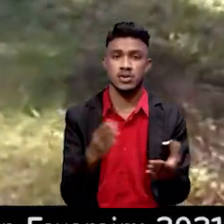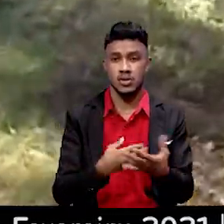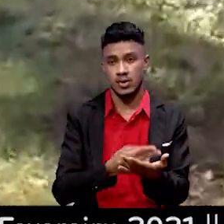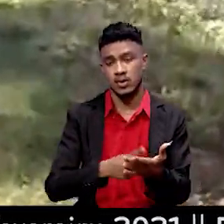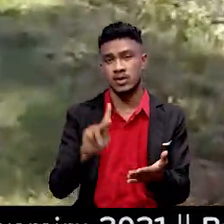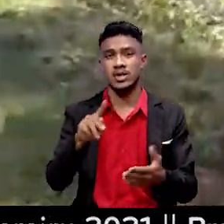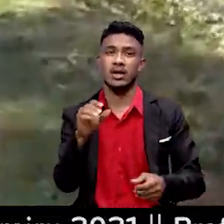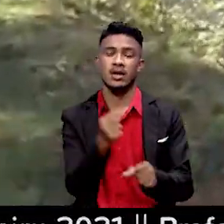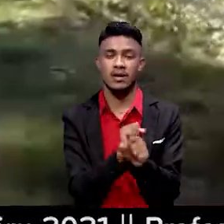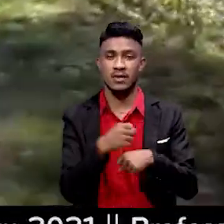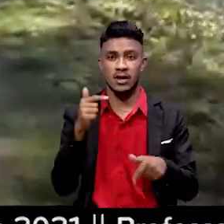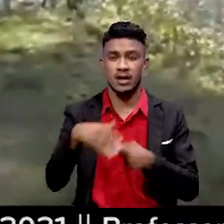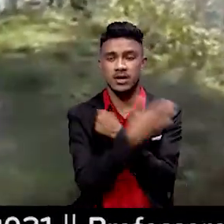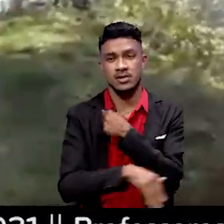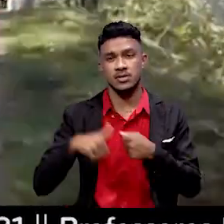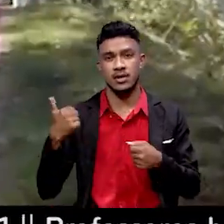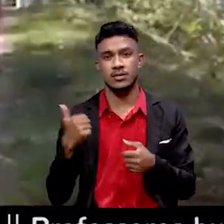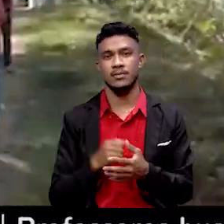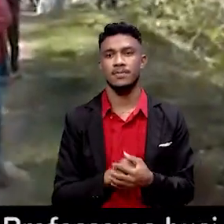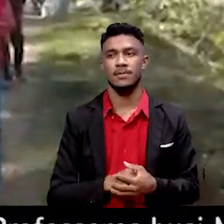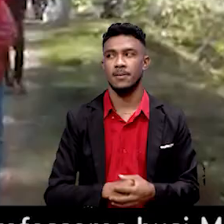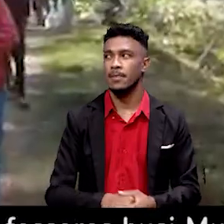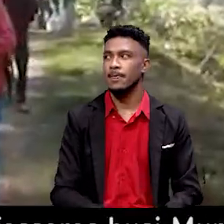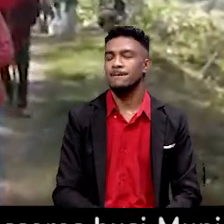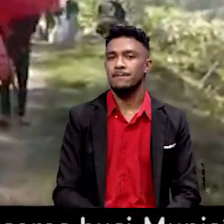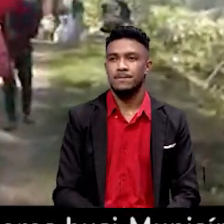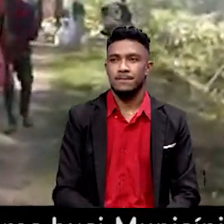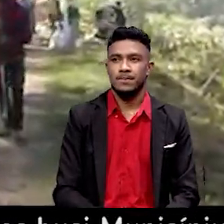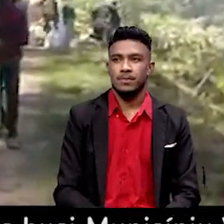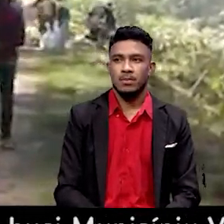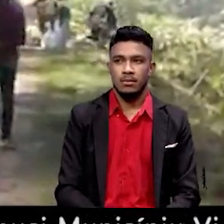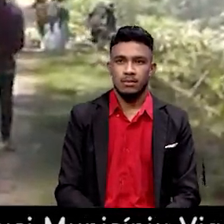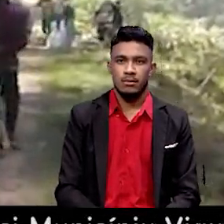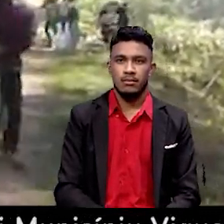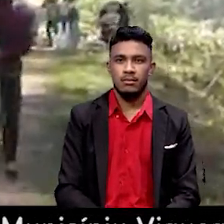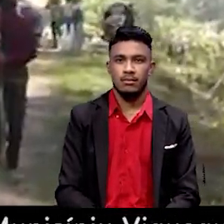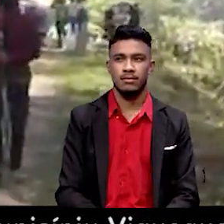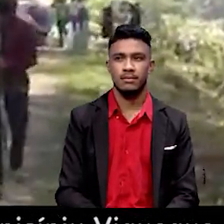Leste Mos e a Café Humbarak. Abraão Amaral, Adérito Ximenes, Ziemen.